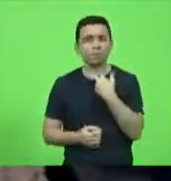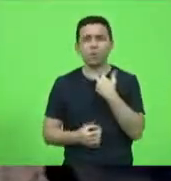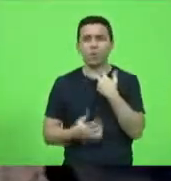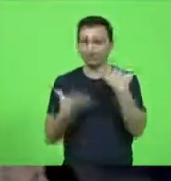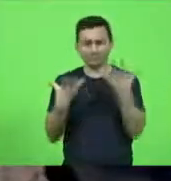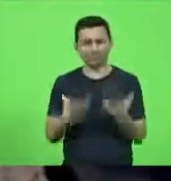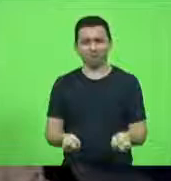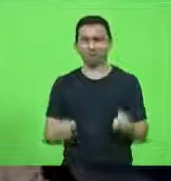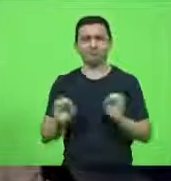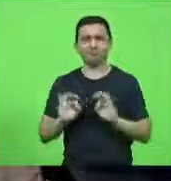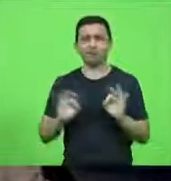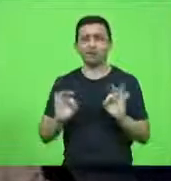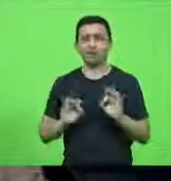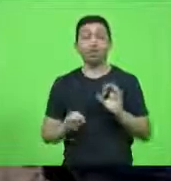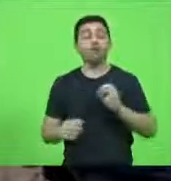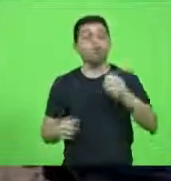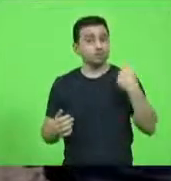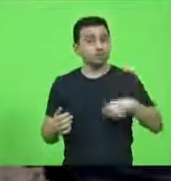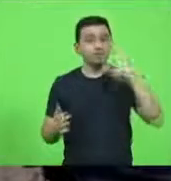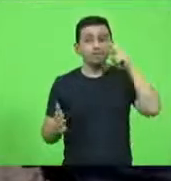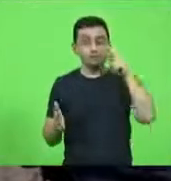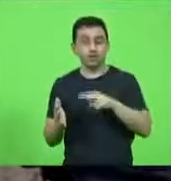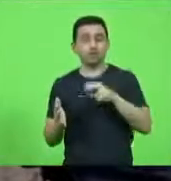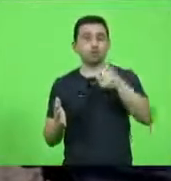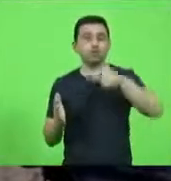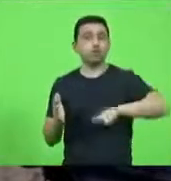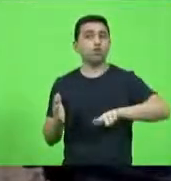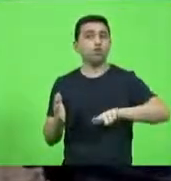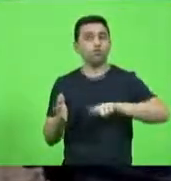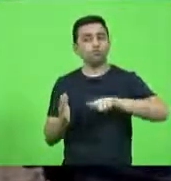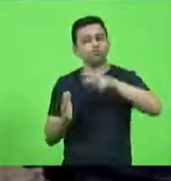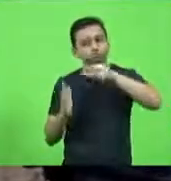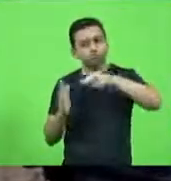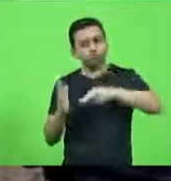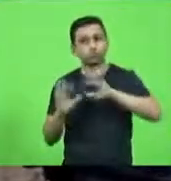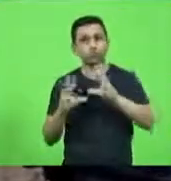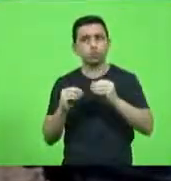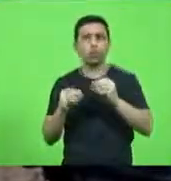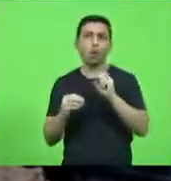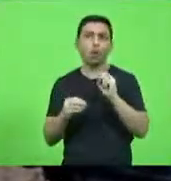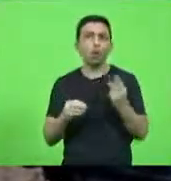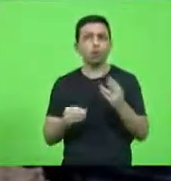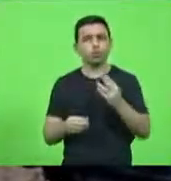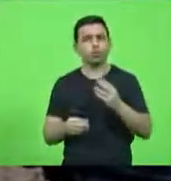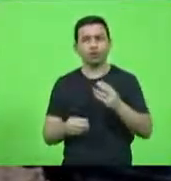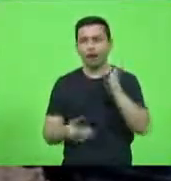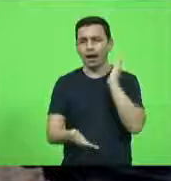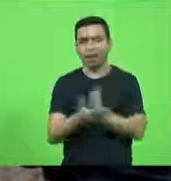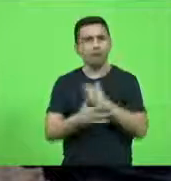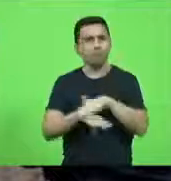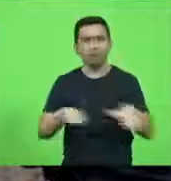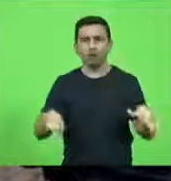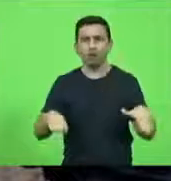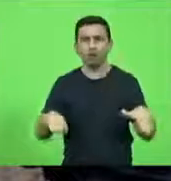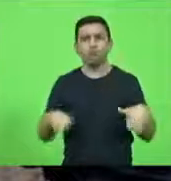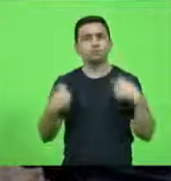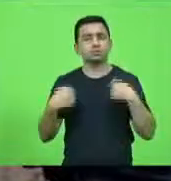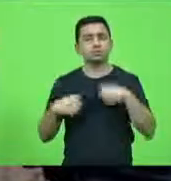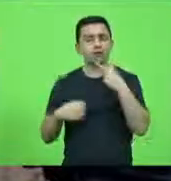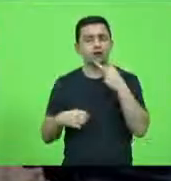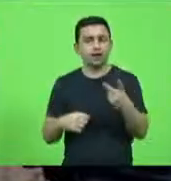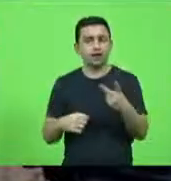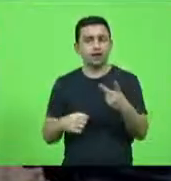Nós precisamos ou revisar ou sair desse pacto federativo. E temos que falar as coisas como elas devem ser ditas. Devemos falar